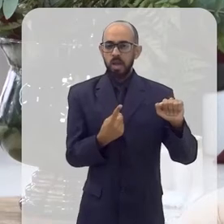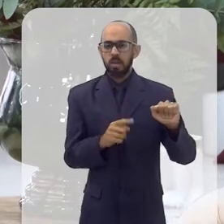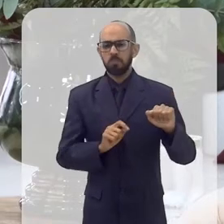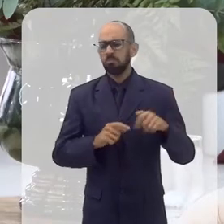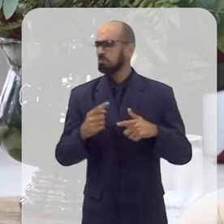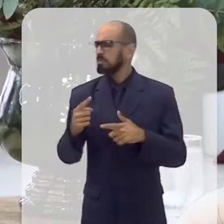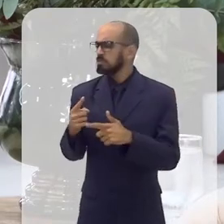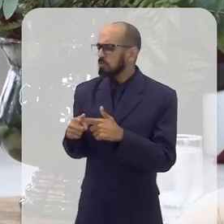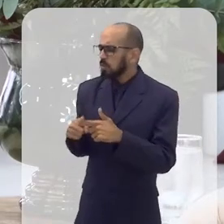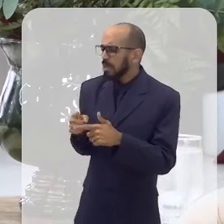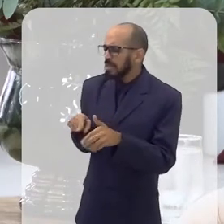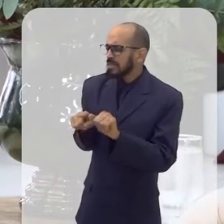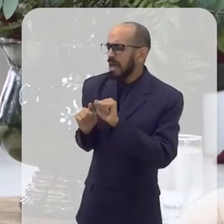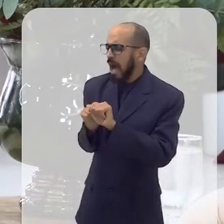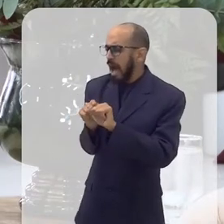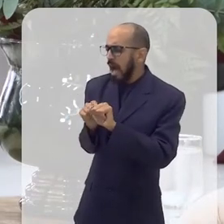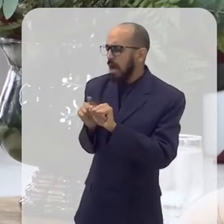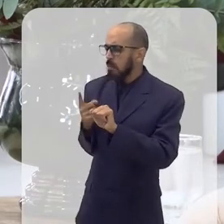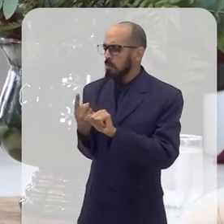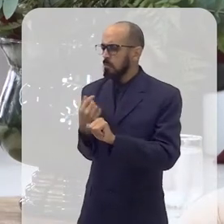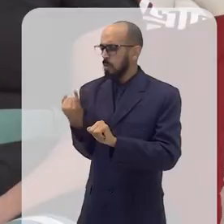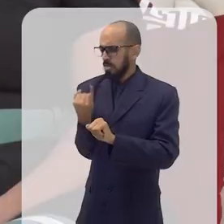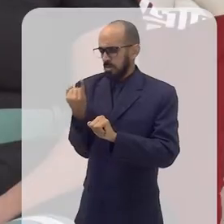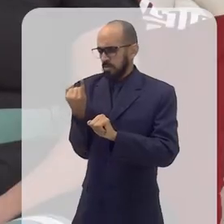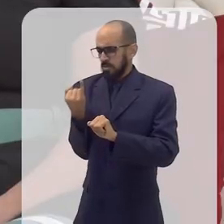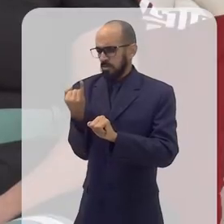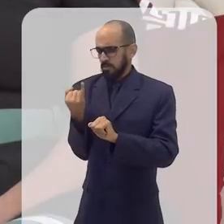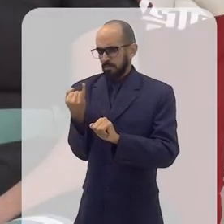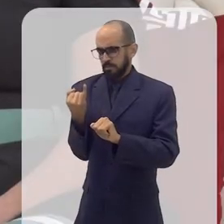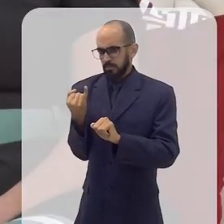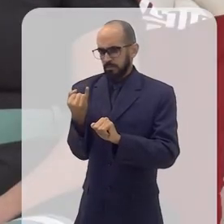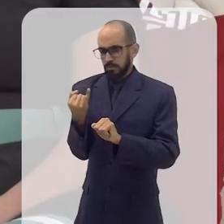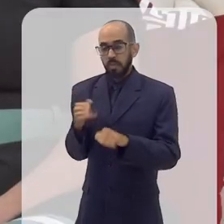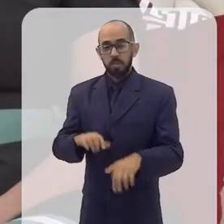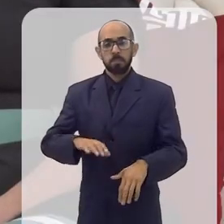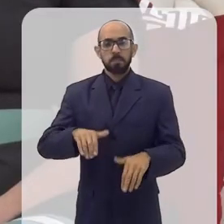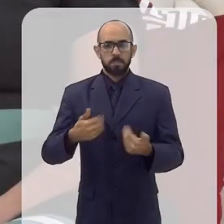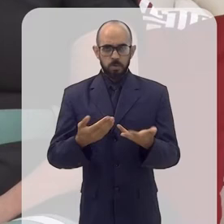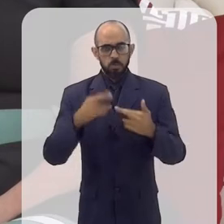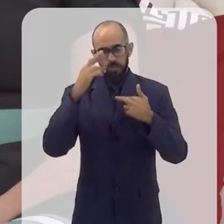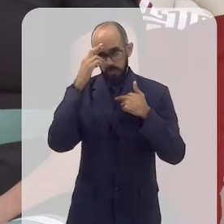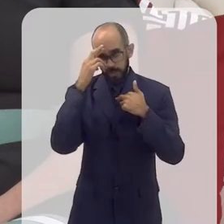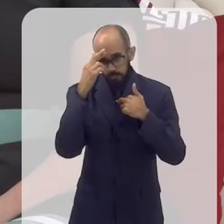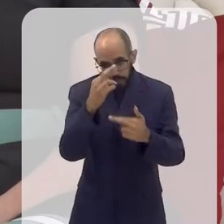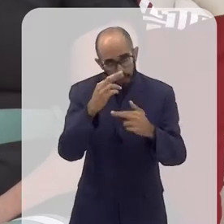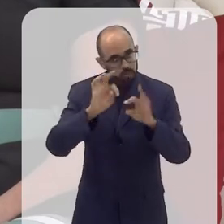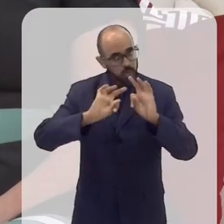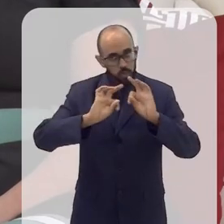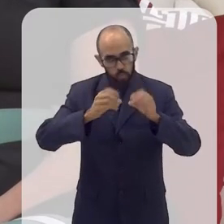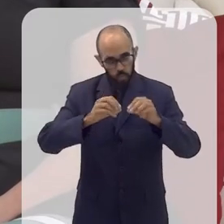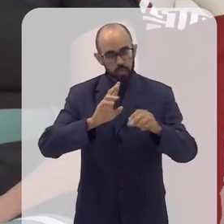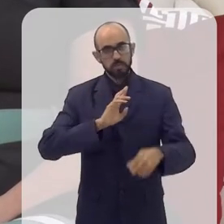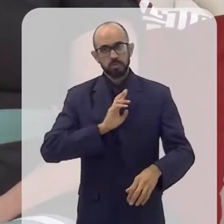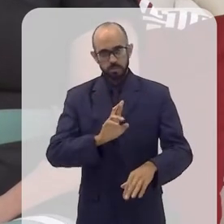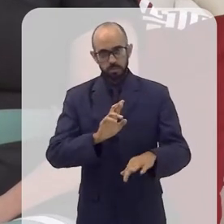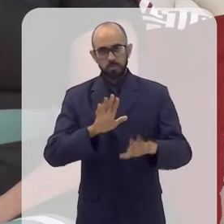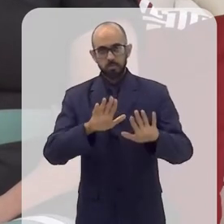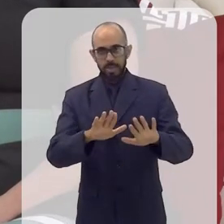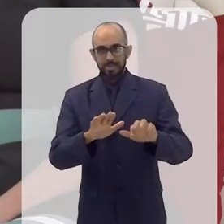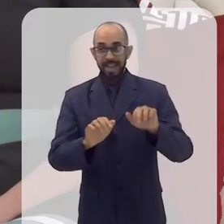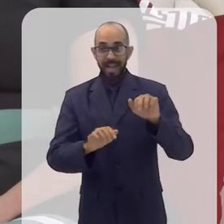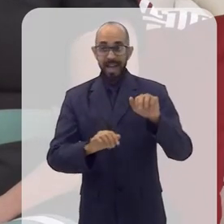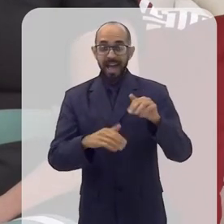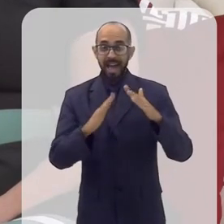A é tão importante? Que nós entendemos, respeitando todas as religiões, nós entendemos que